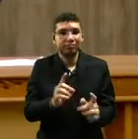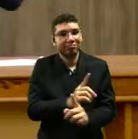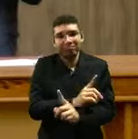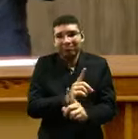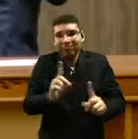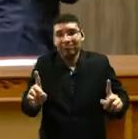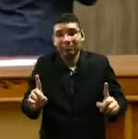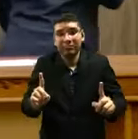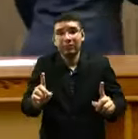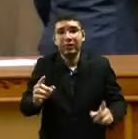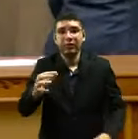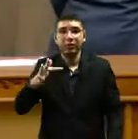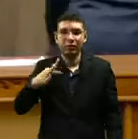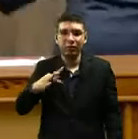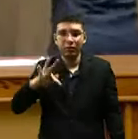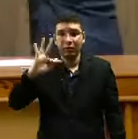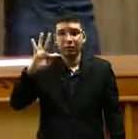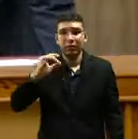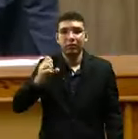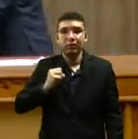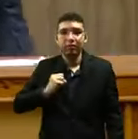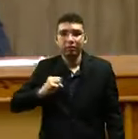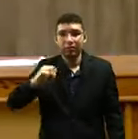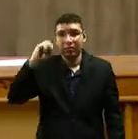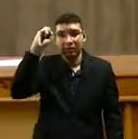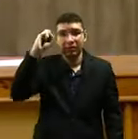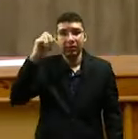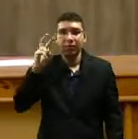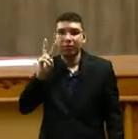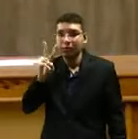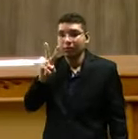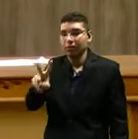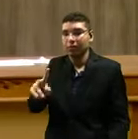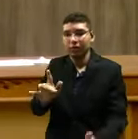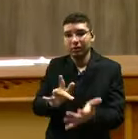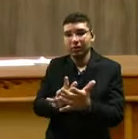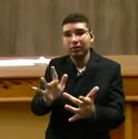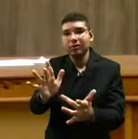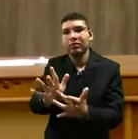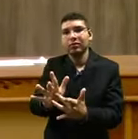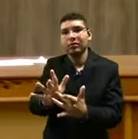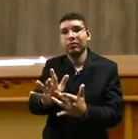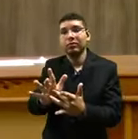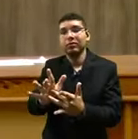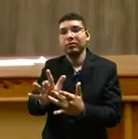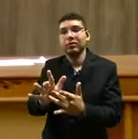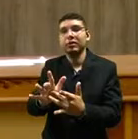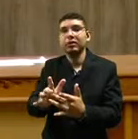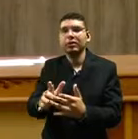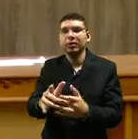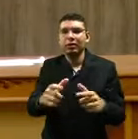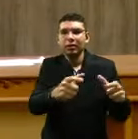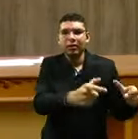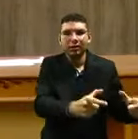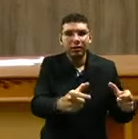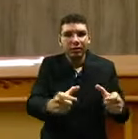saduceus escribas iam ouvir Jesus Aonde Jesus estava aqueles diabos